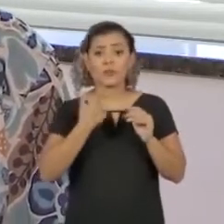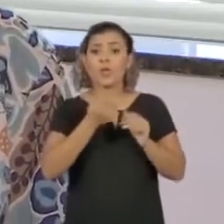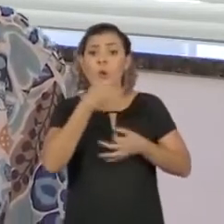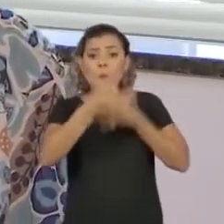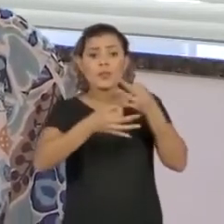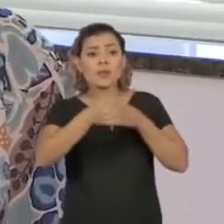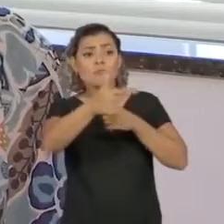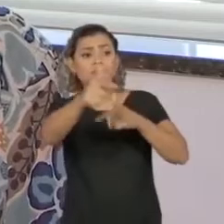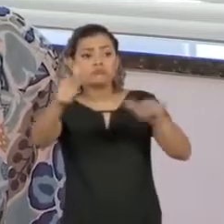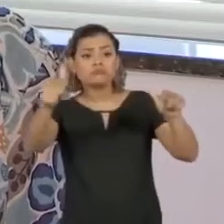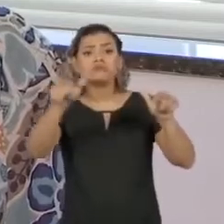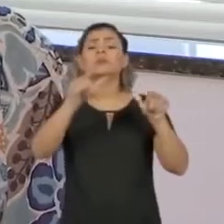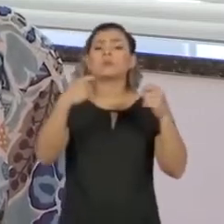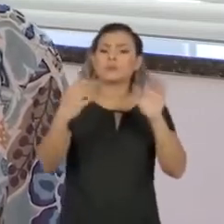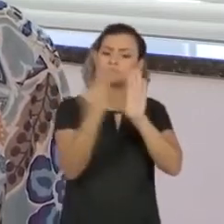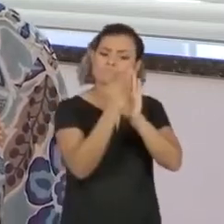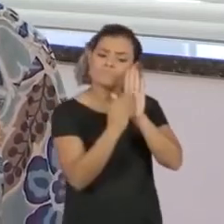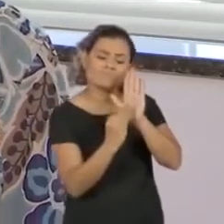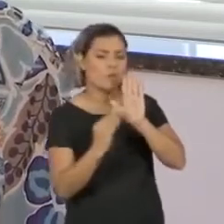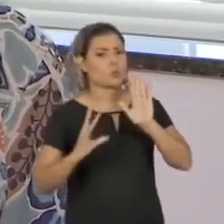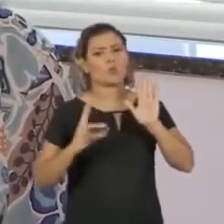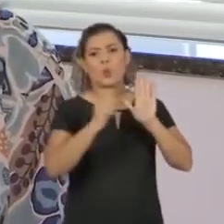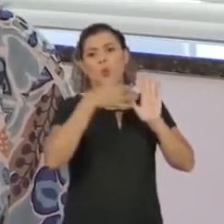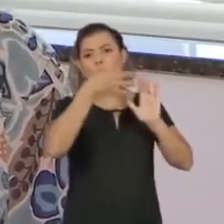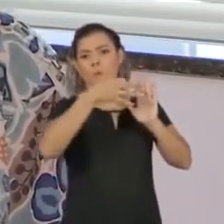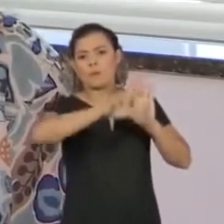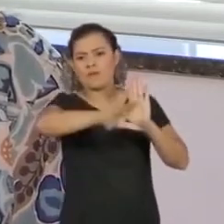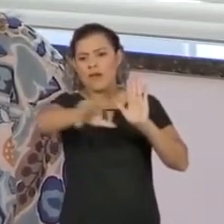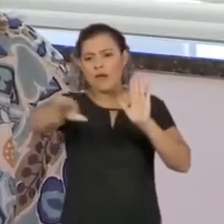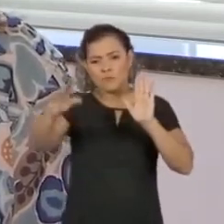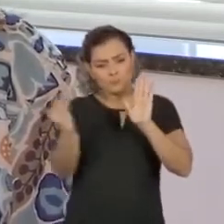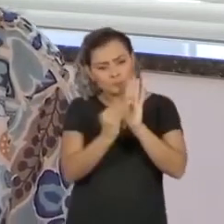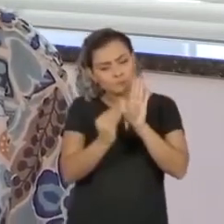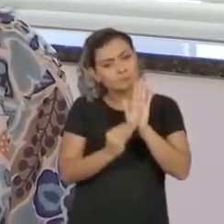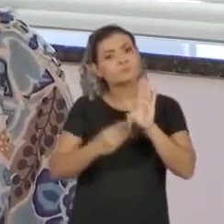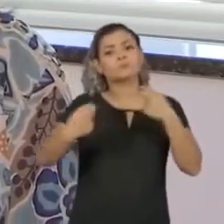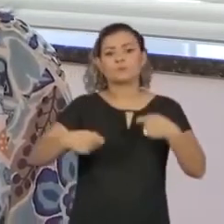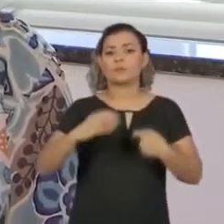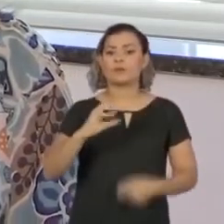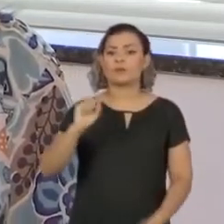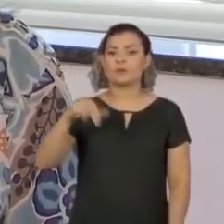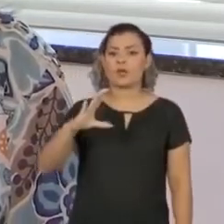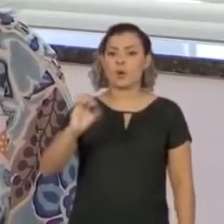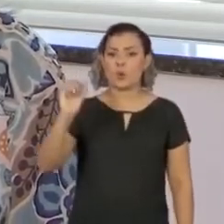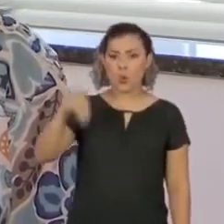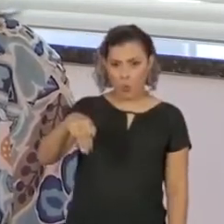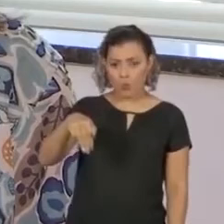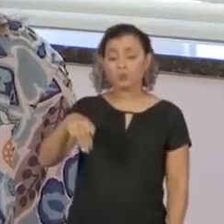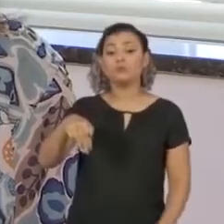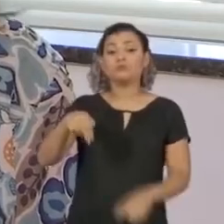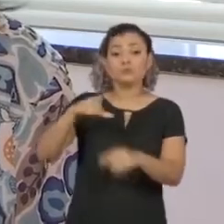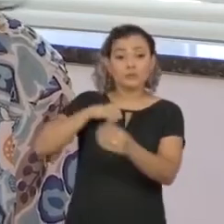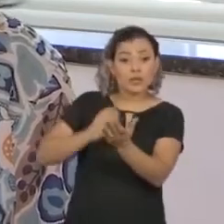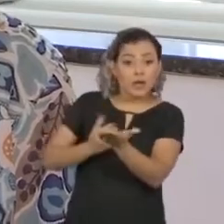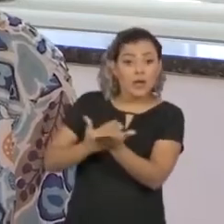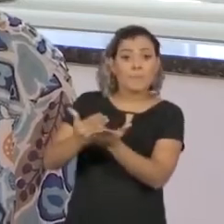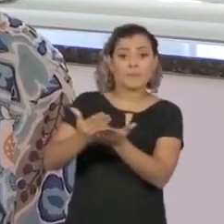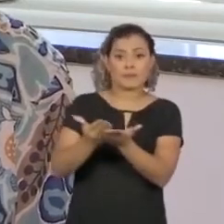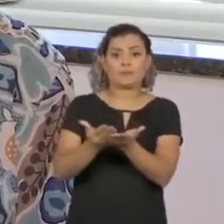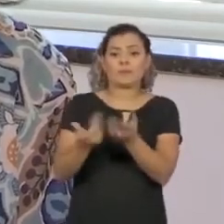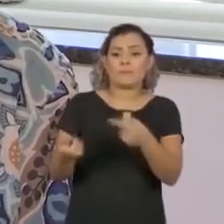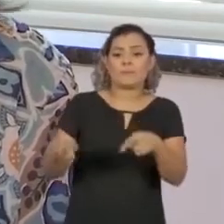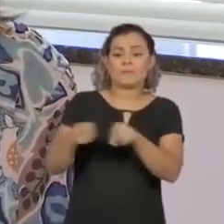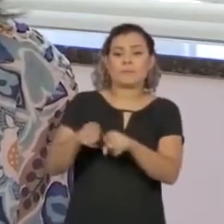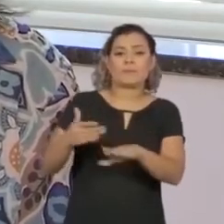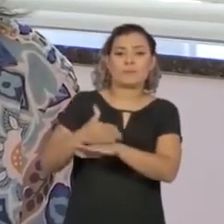outras opiniões e a gente considera que é preciso que a cena com ela abra o seu processo para